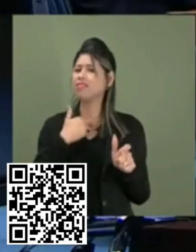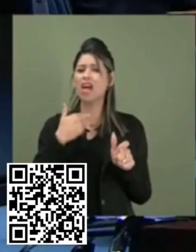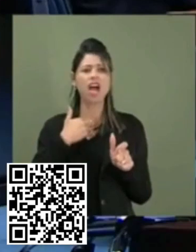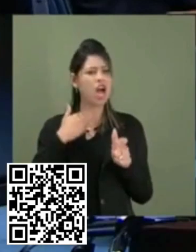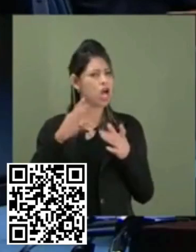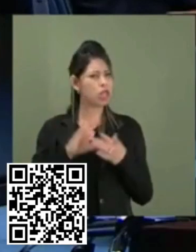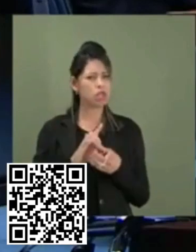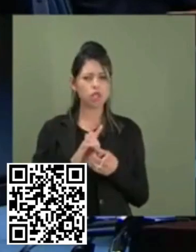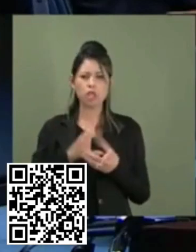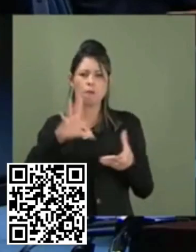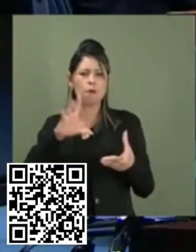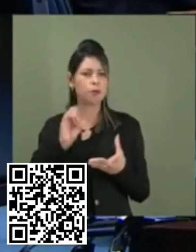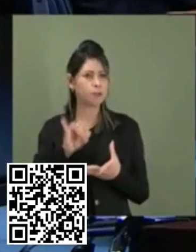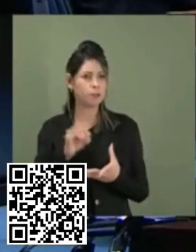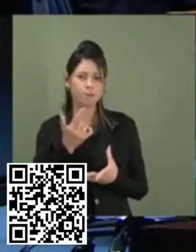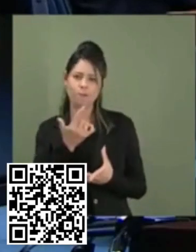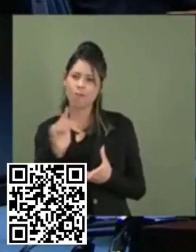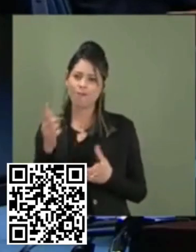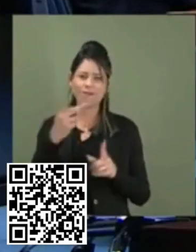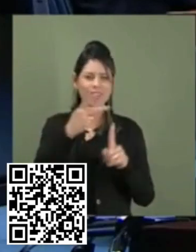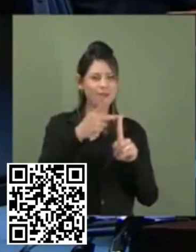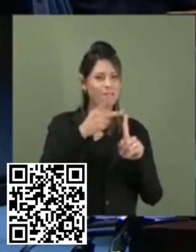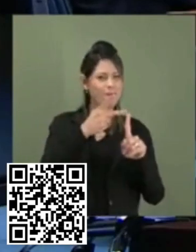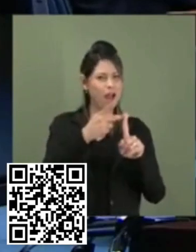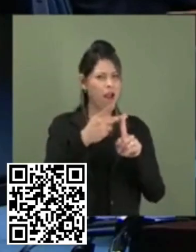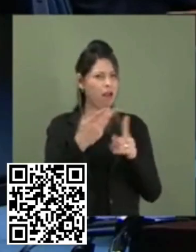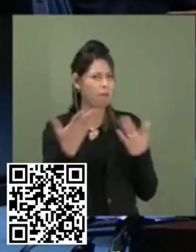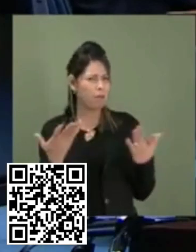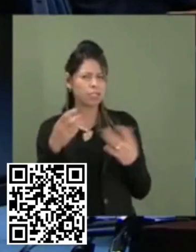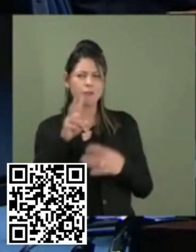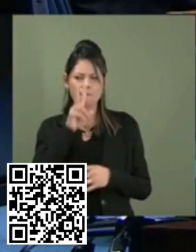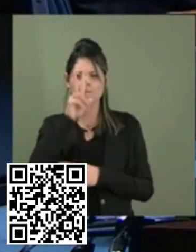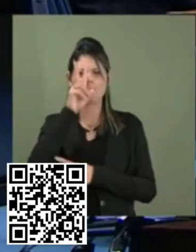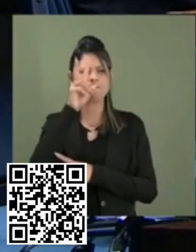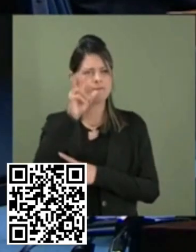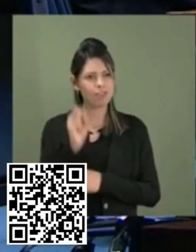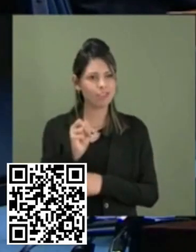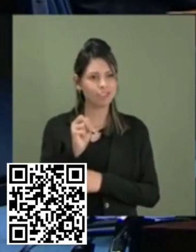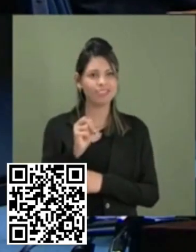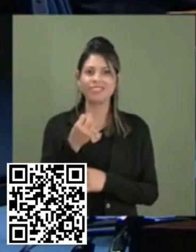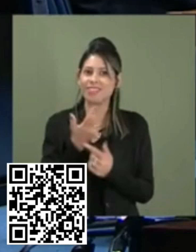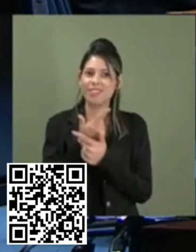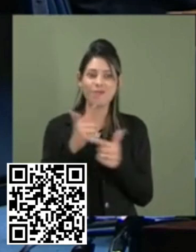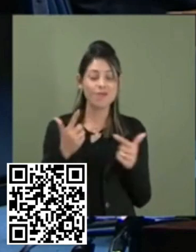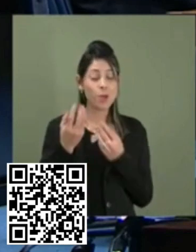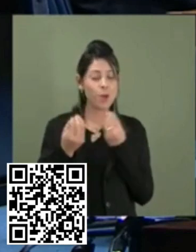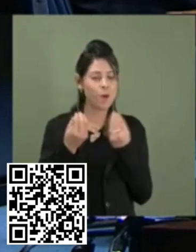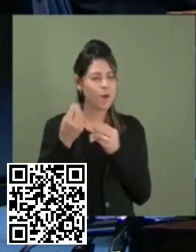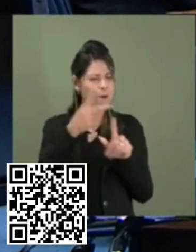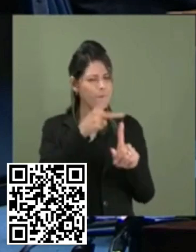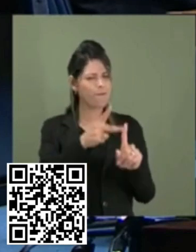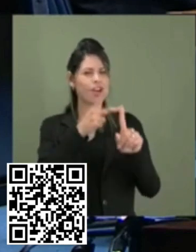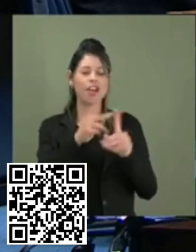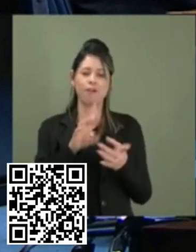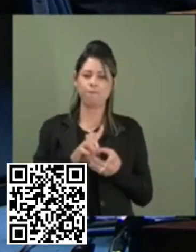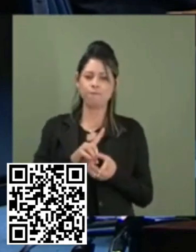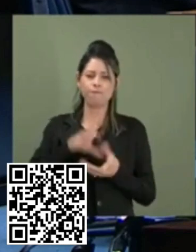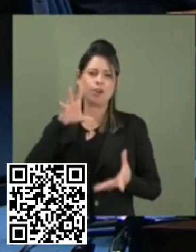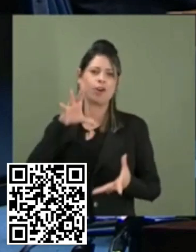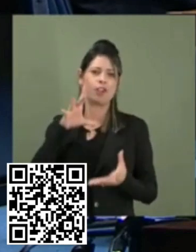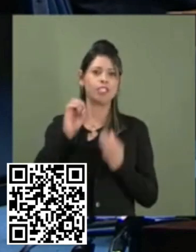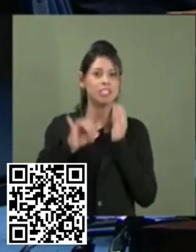democracia sem haver parlamento. Sem parlamento forte, não pode existir democracia forte.